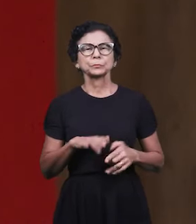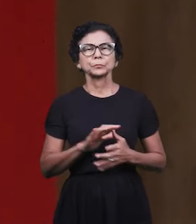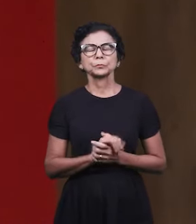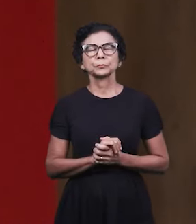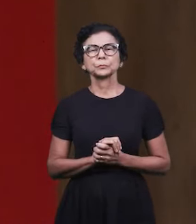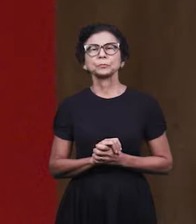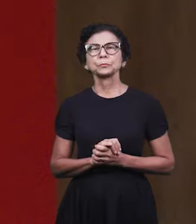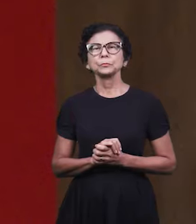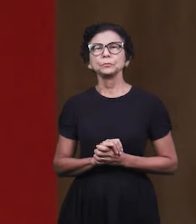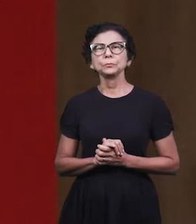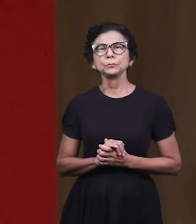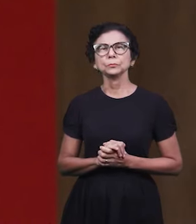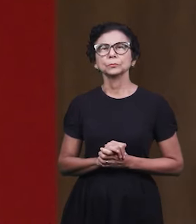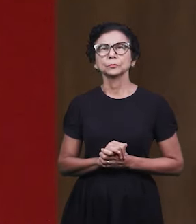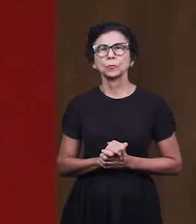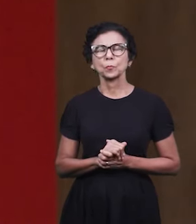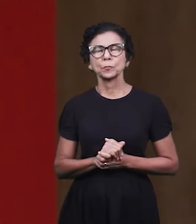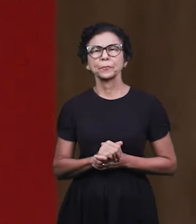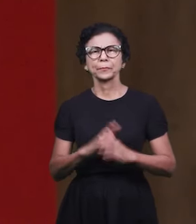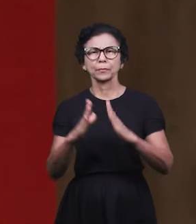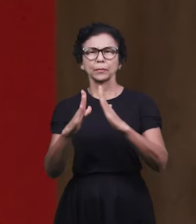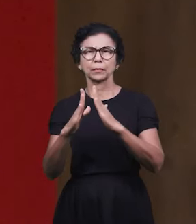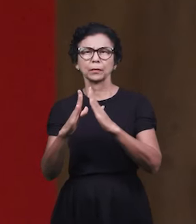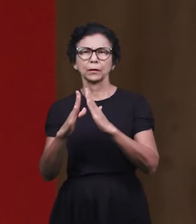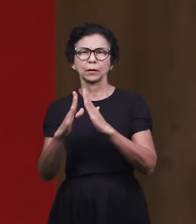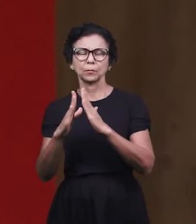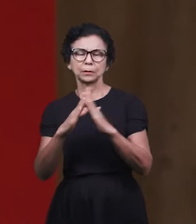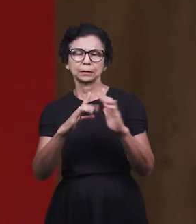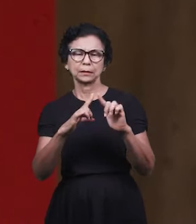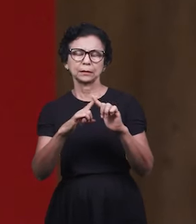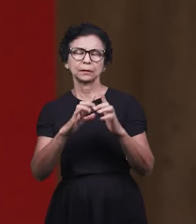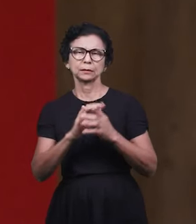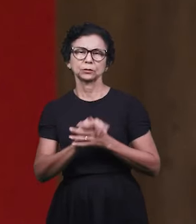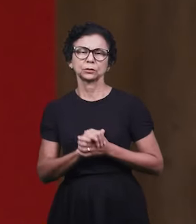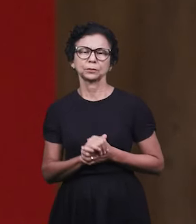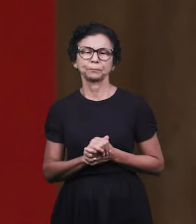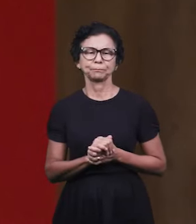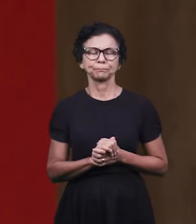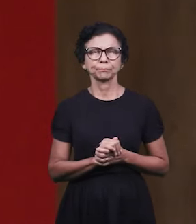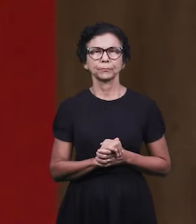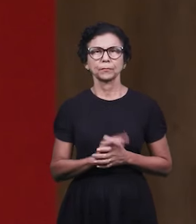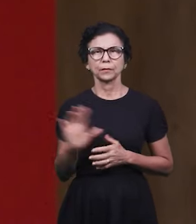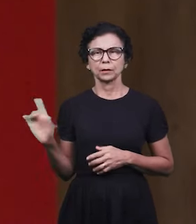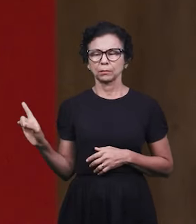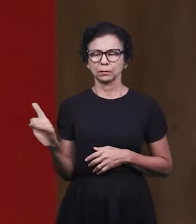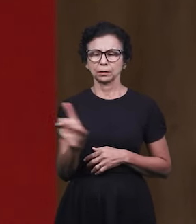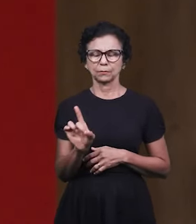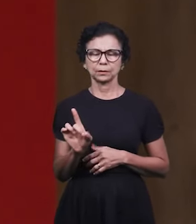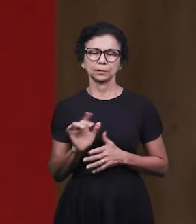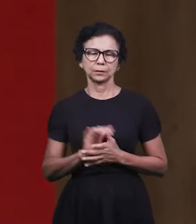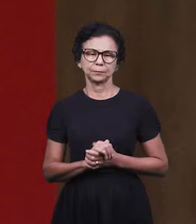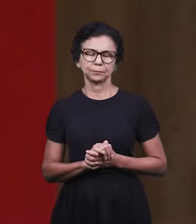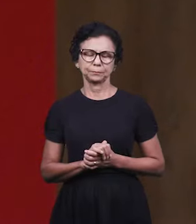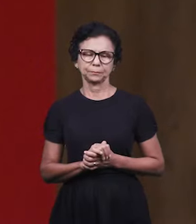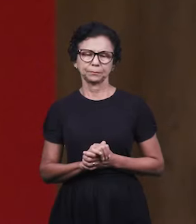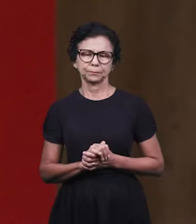e na porta da igreja, antes de começar o culto, tinham duas irmãs conversando.